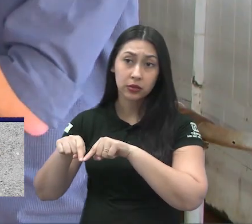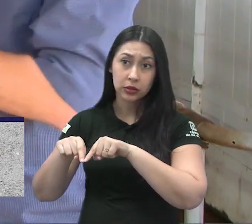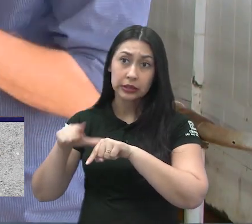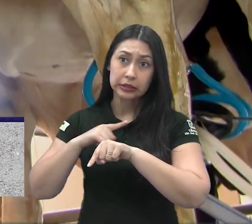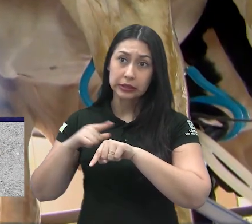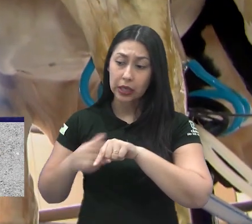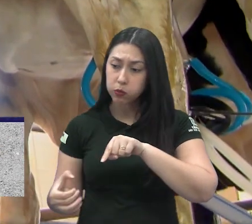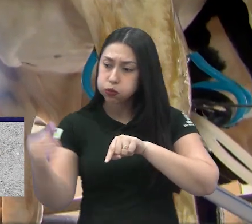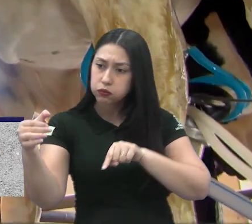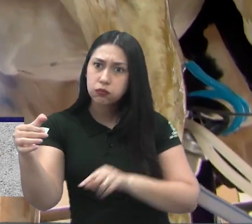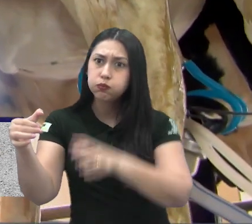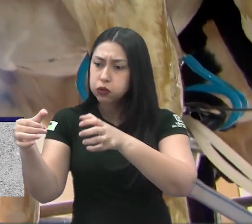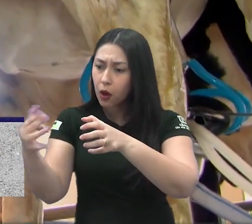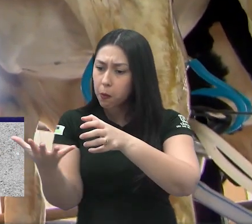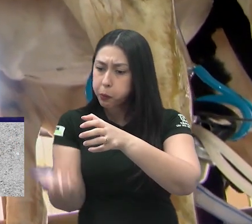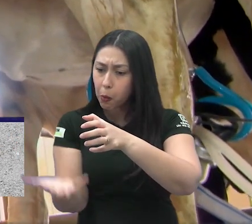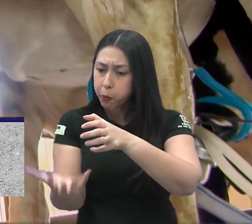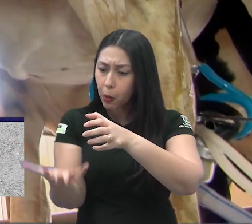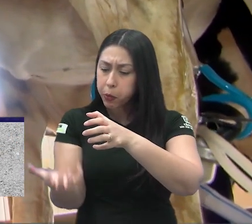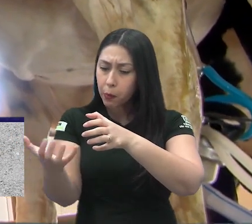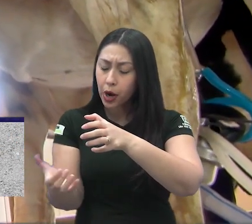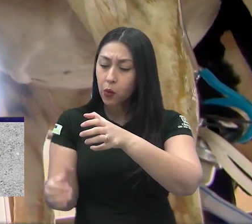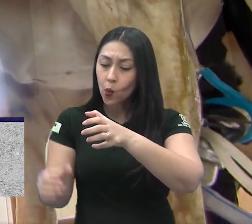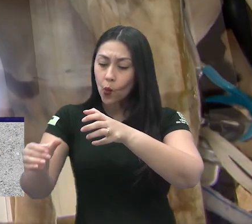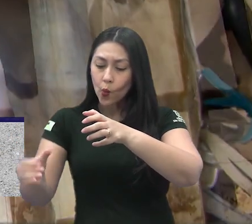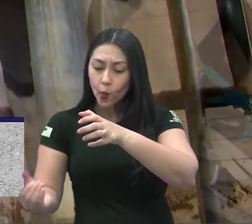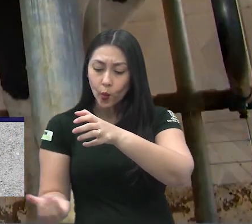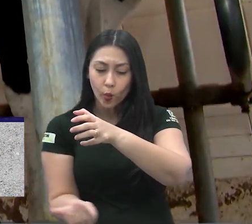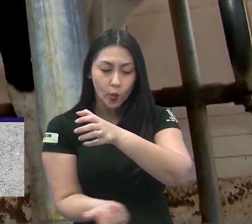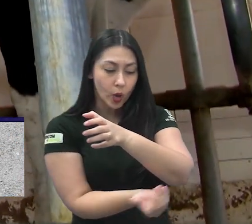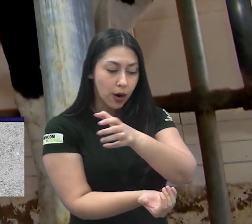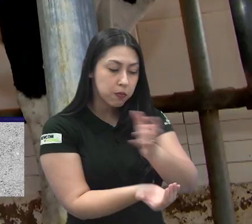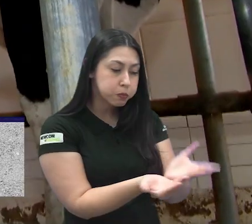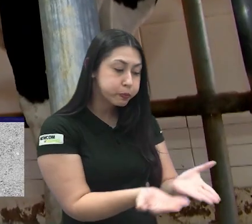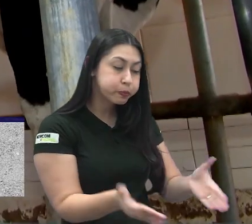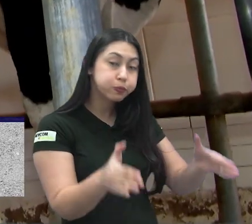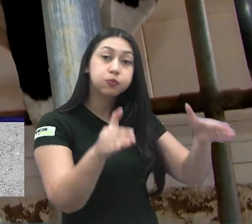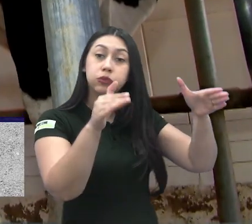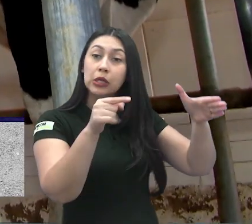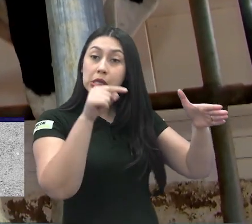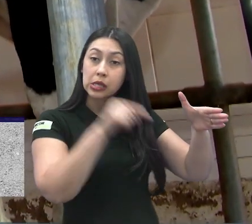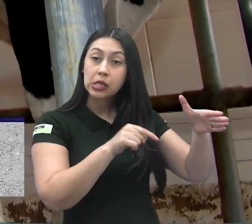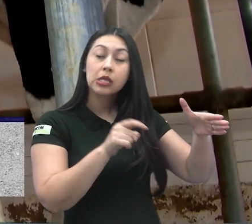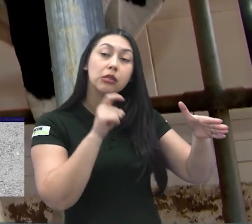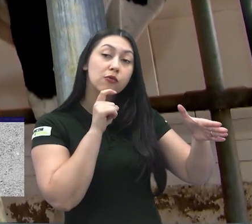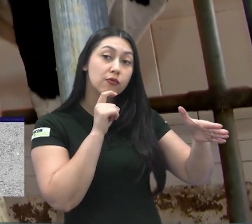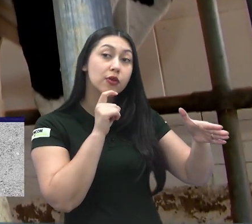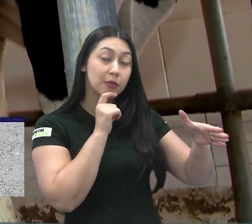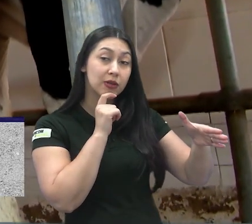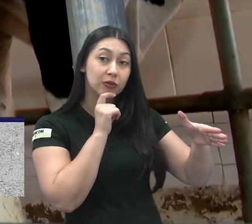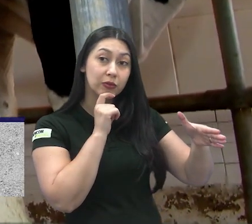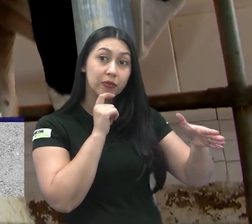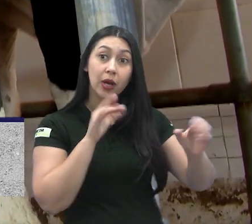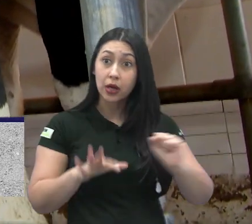dentro do maquinário os tetos mecânicos que fazem a sucção do leite e isso vai por encanamento direto para o tanque de resfriamento.